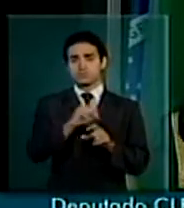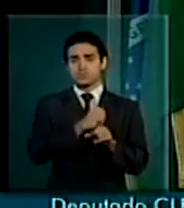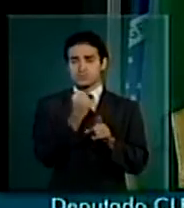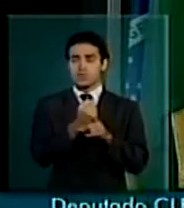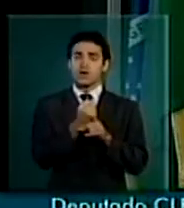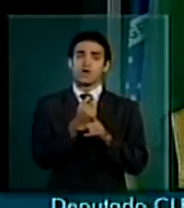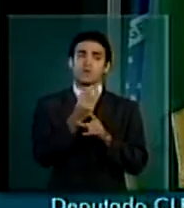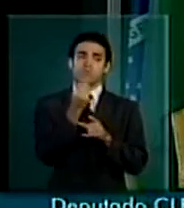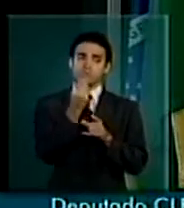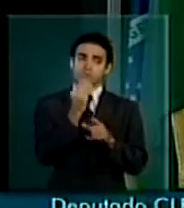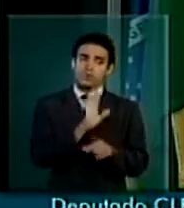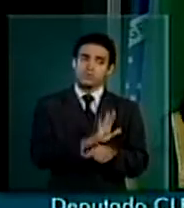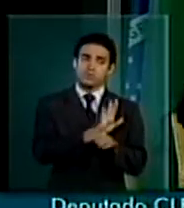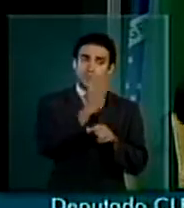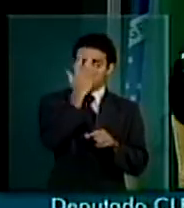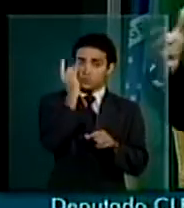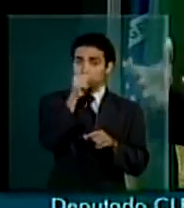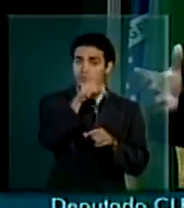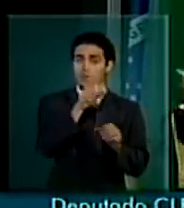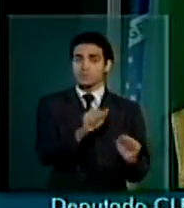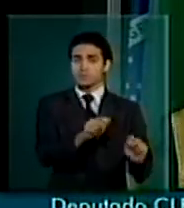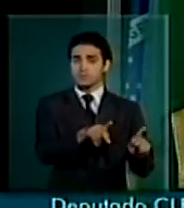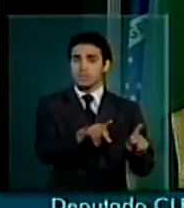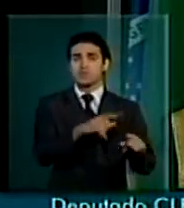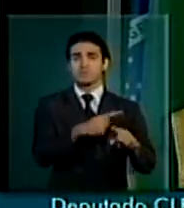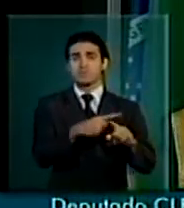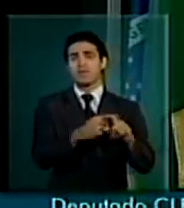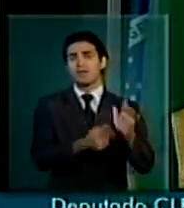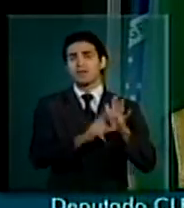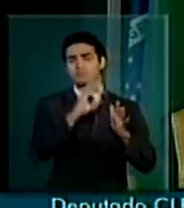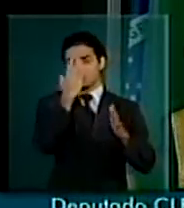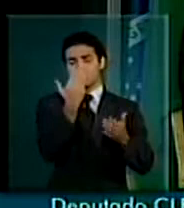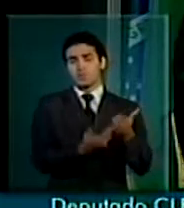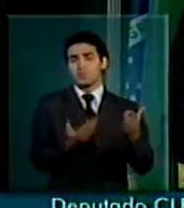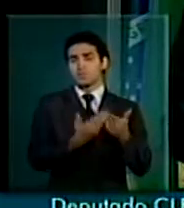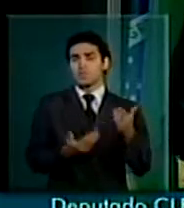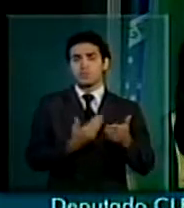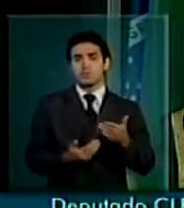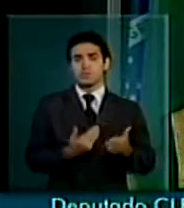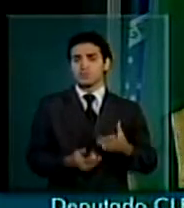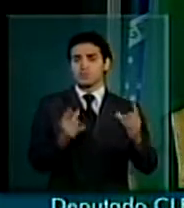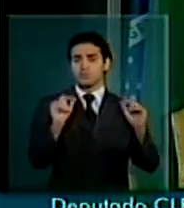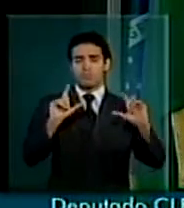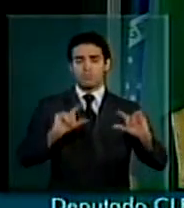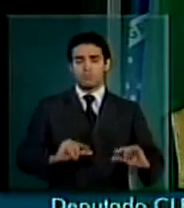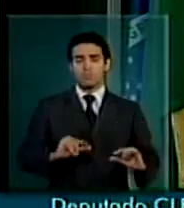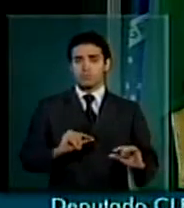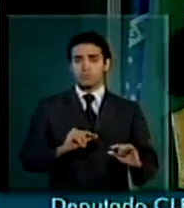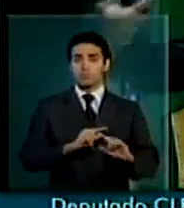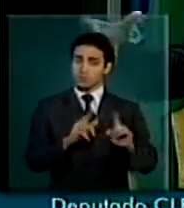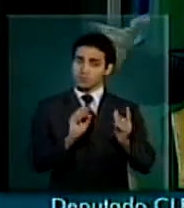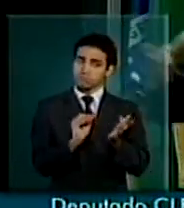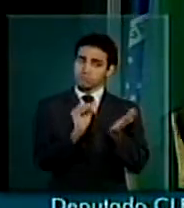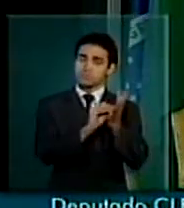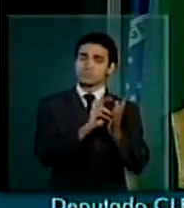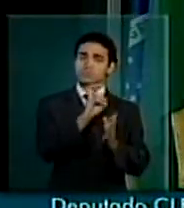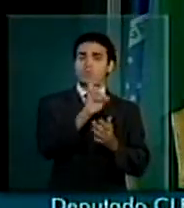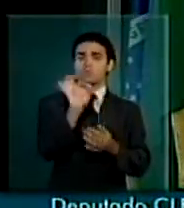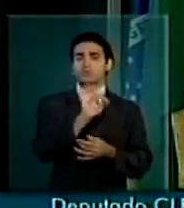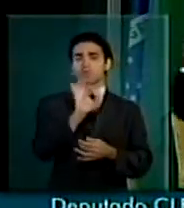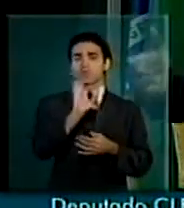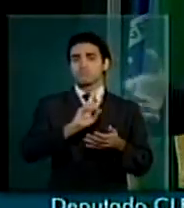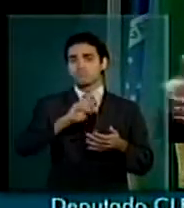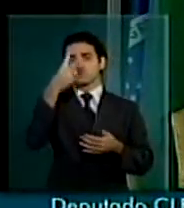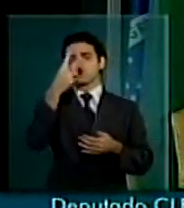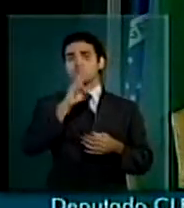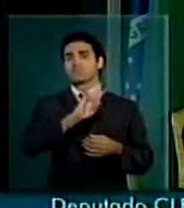atender as aposentadorias, aqueles aposentados que tiveram prejuízo ao longo dos anos, e, portanto, esse recurso de 5% vai servir, obviamente,